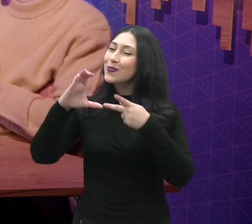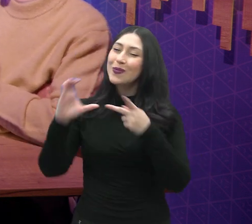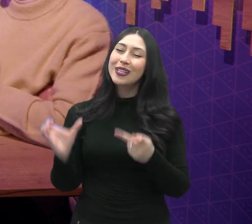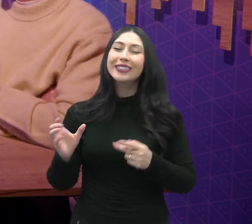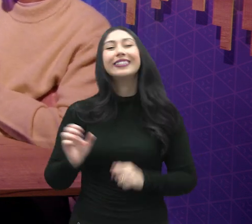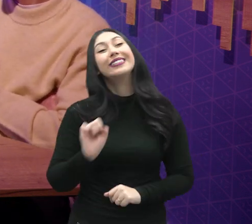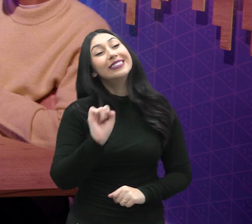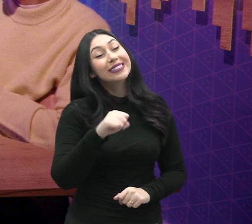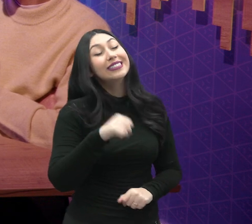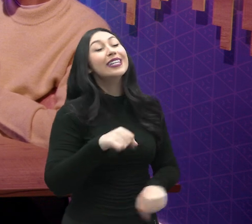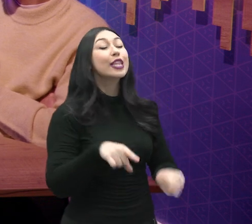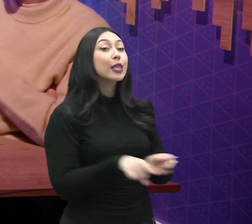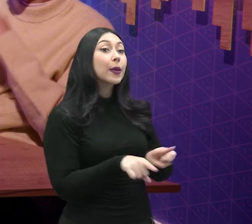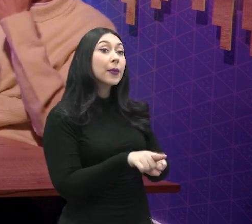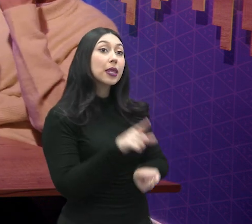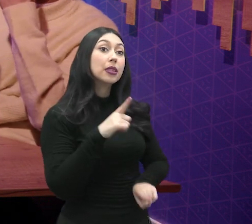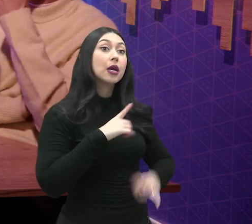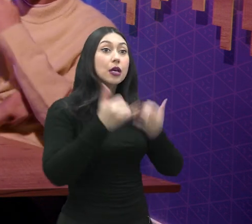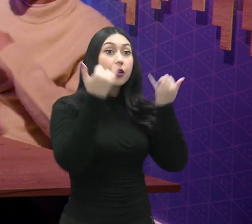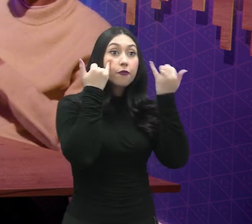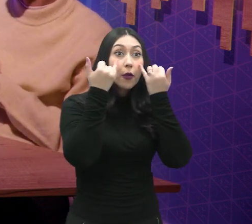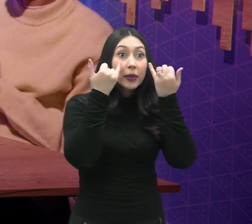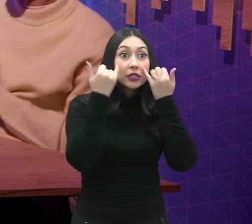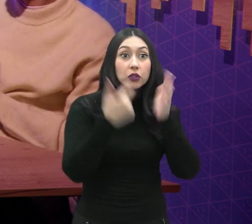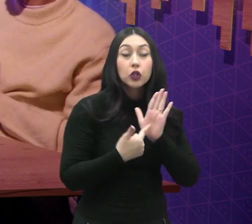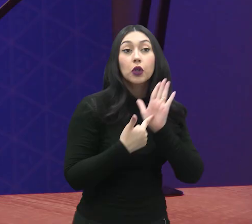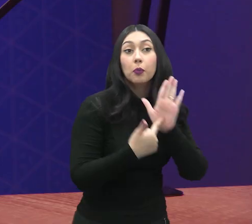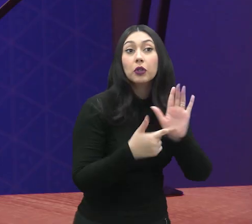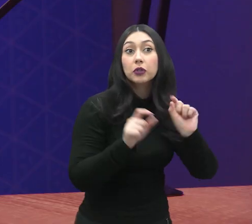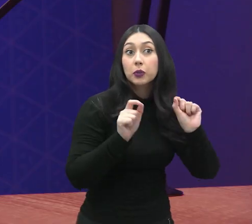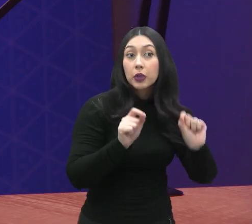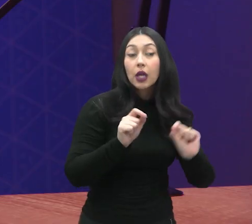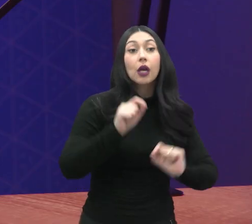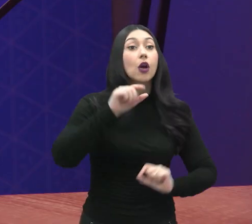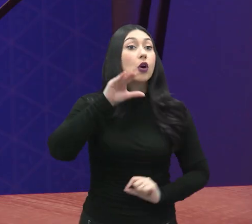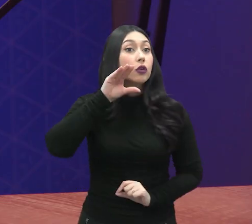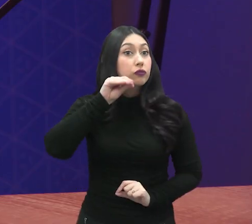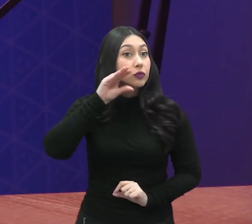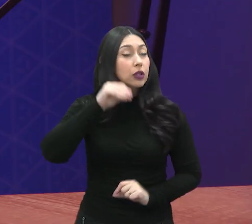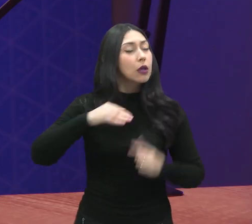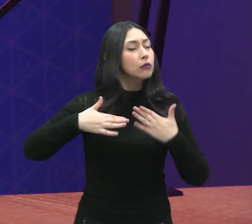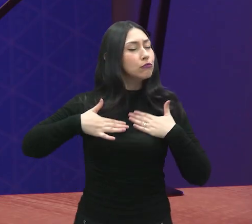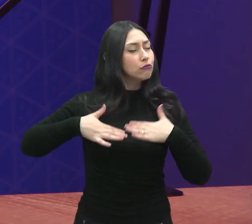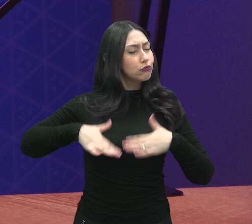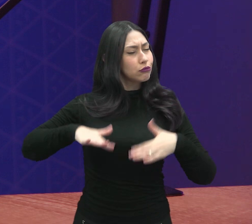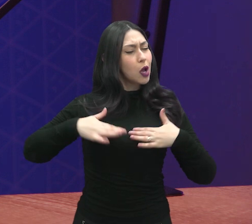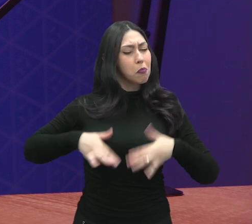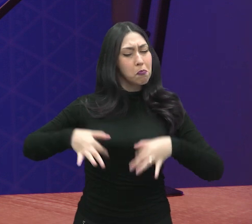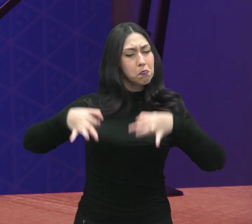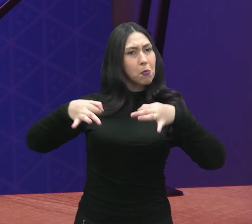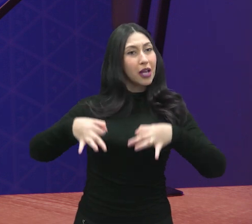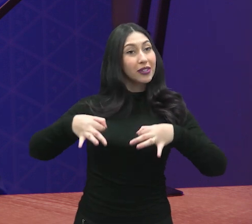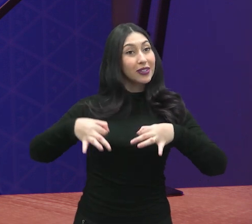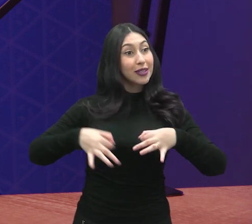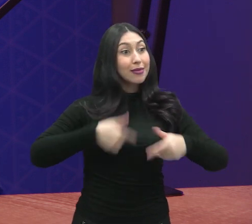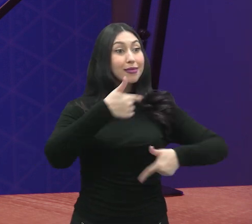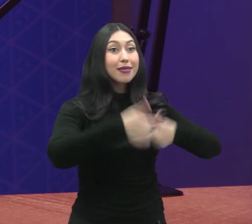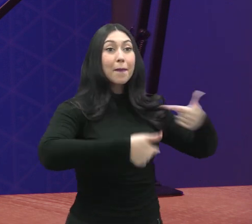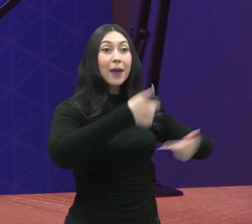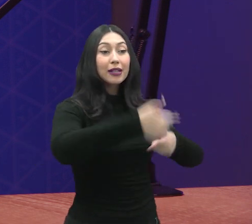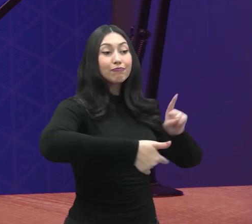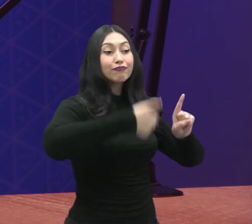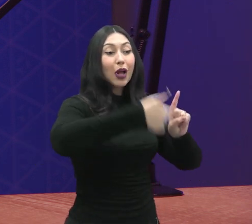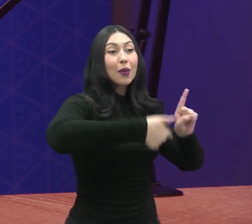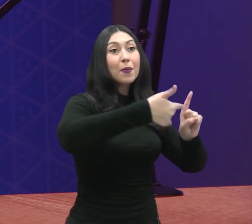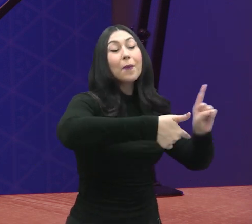verdade. E a gente tem até já dados que comprovam o contrário, né? Funcionários, né, trabalhadores bem descansados